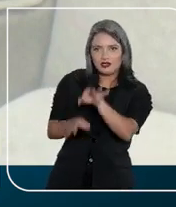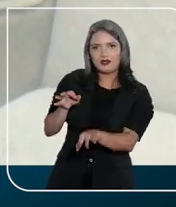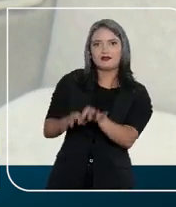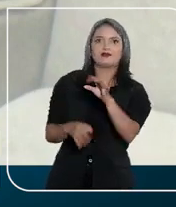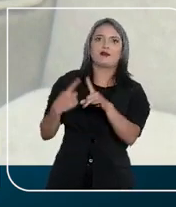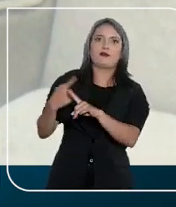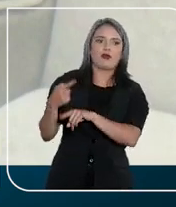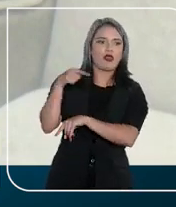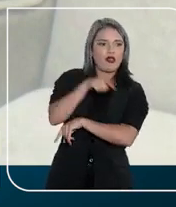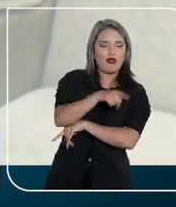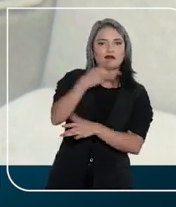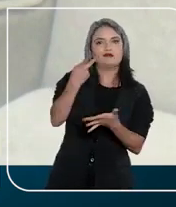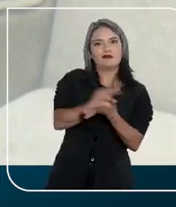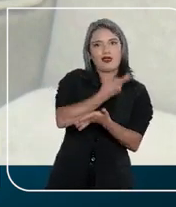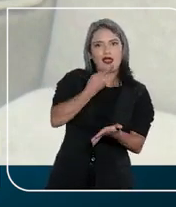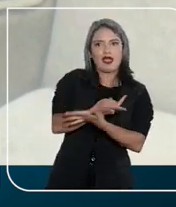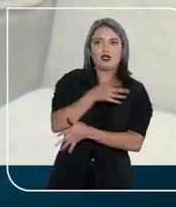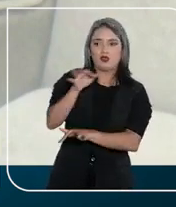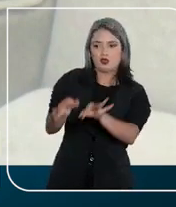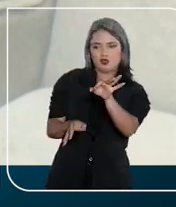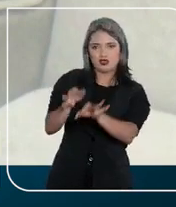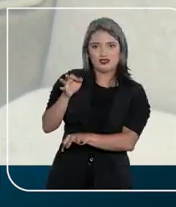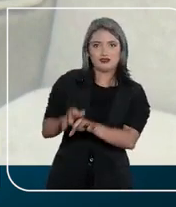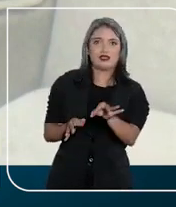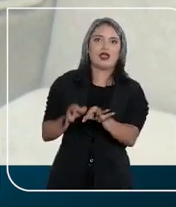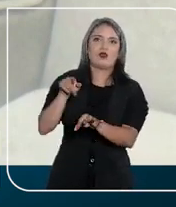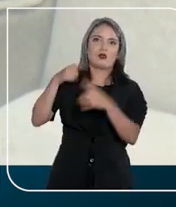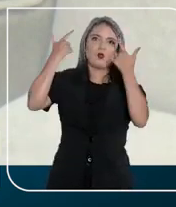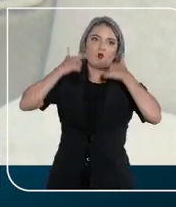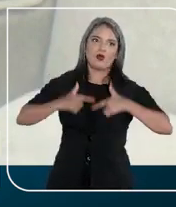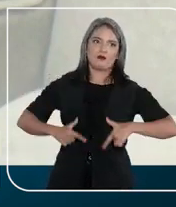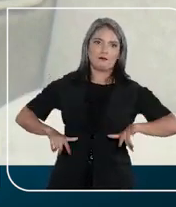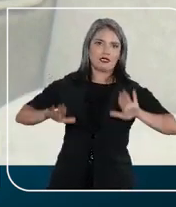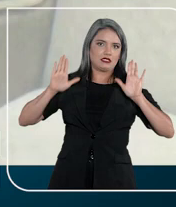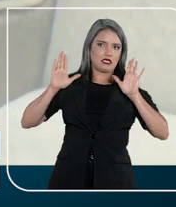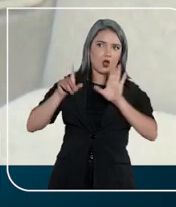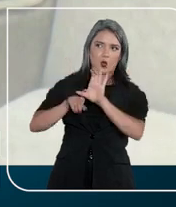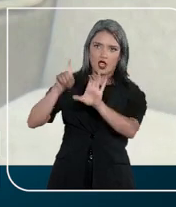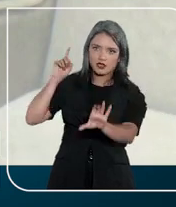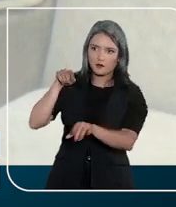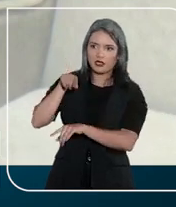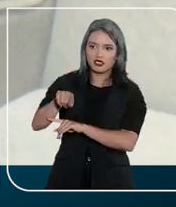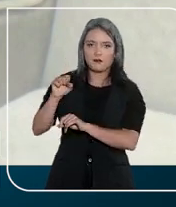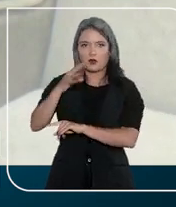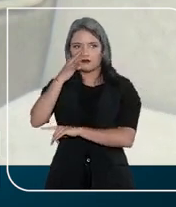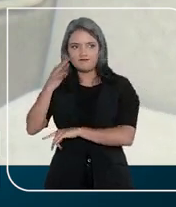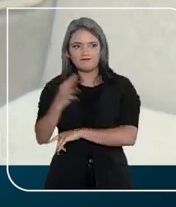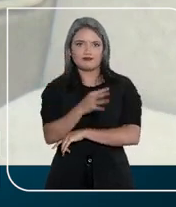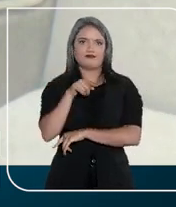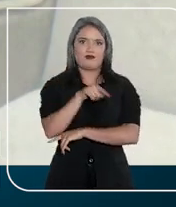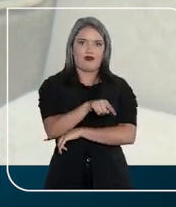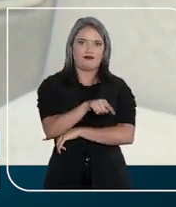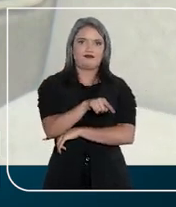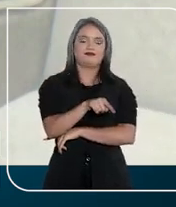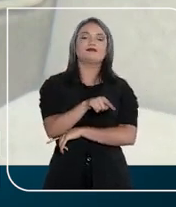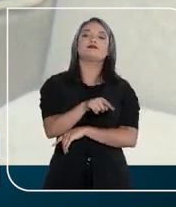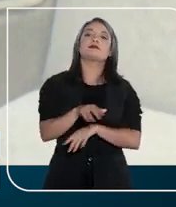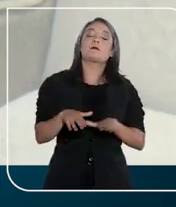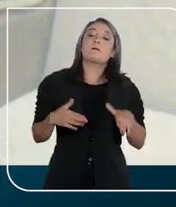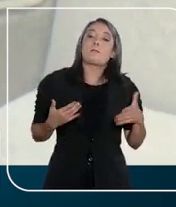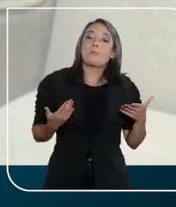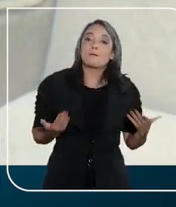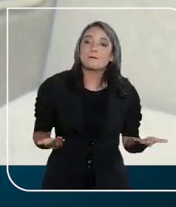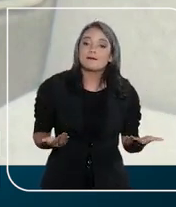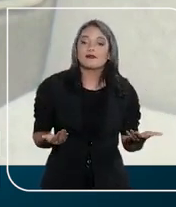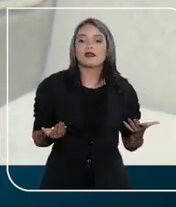porque o Judiciário tem uma independência maior, uma imparcialidade maior, para que aponte esse erro. Então,